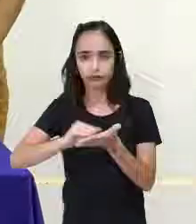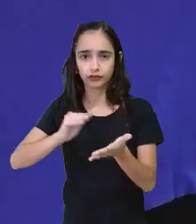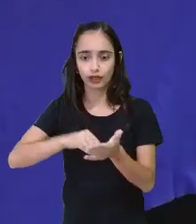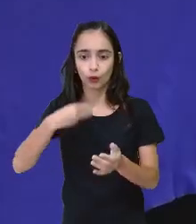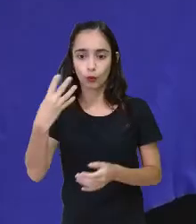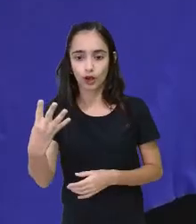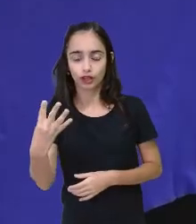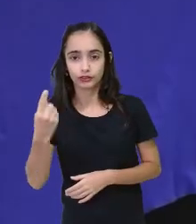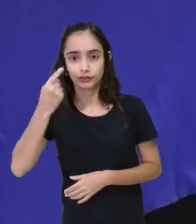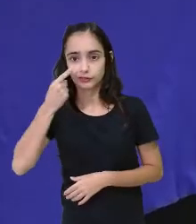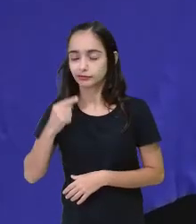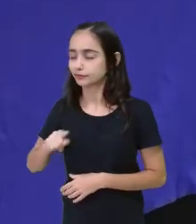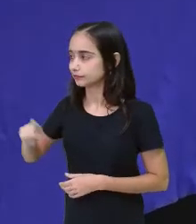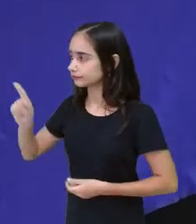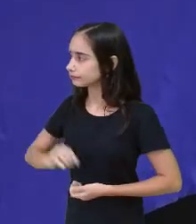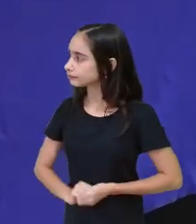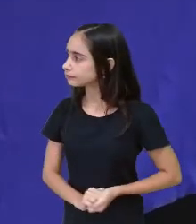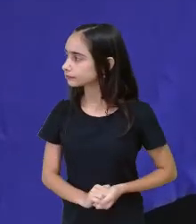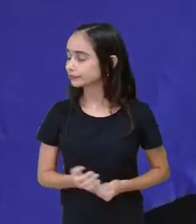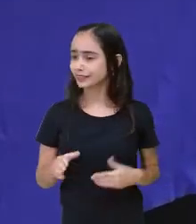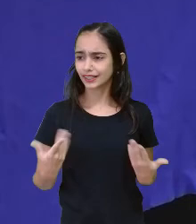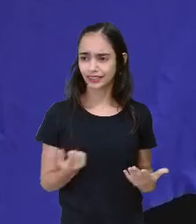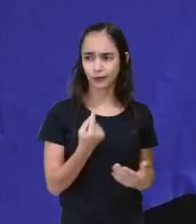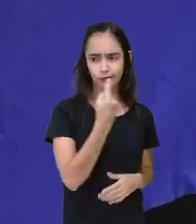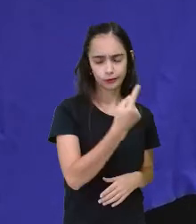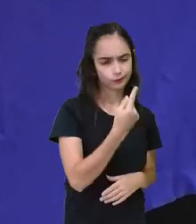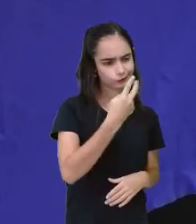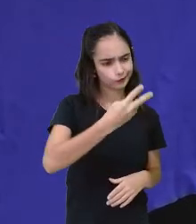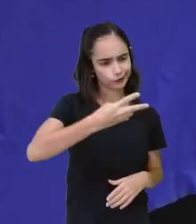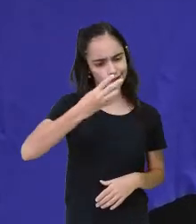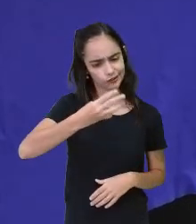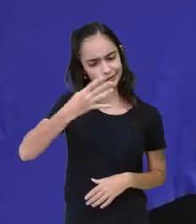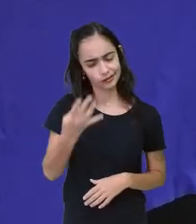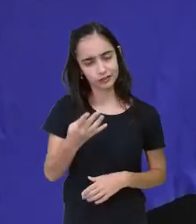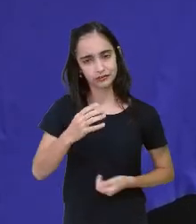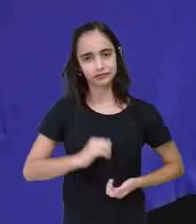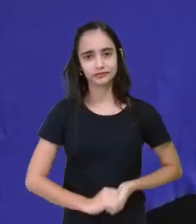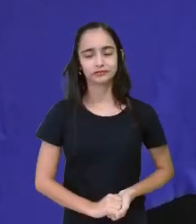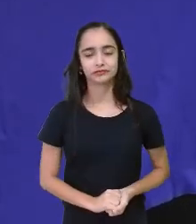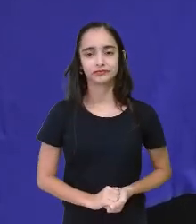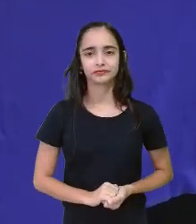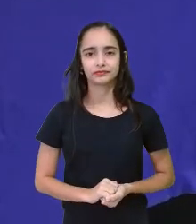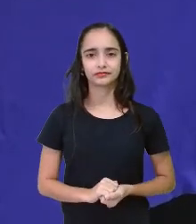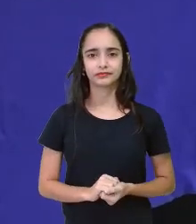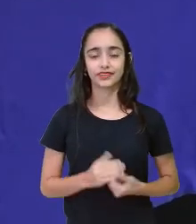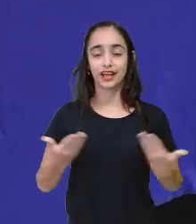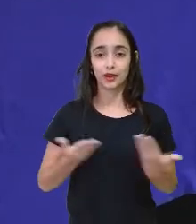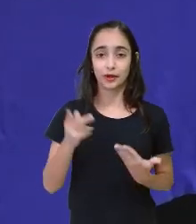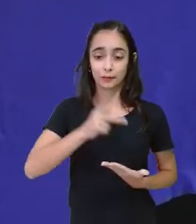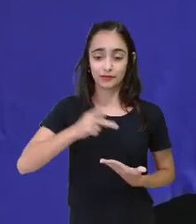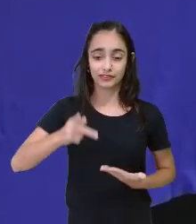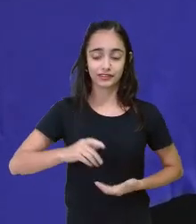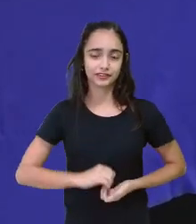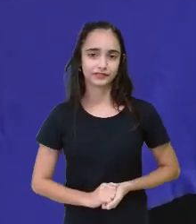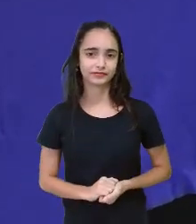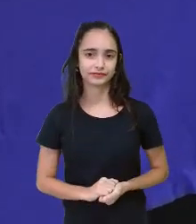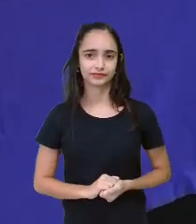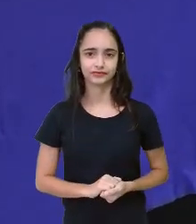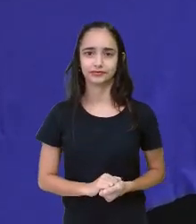vou andar 1, 2, 3, 4. Agora, a professora Esté.